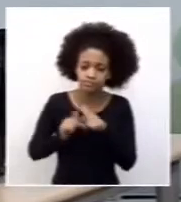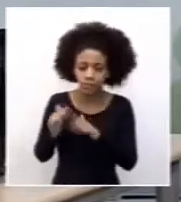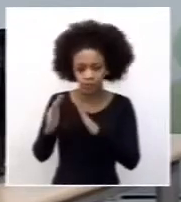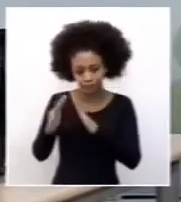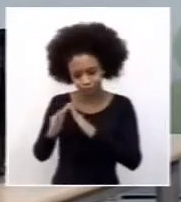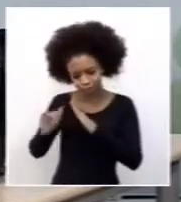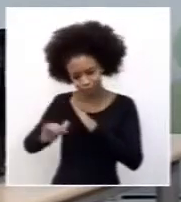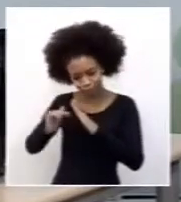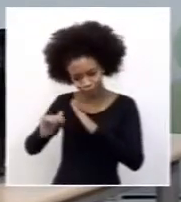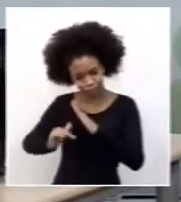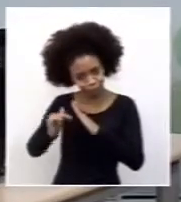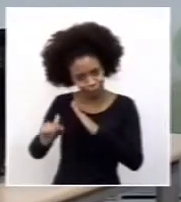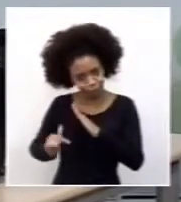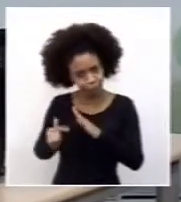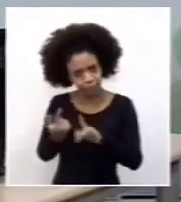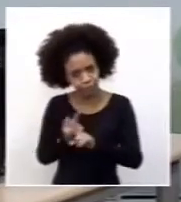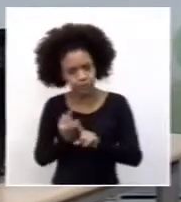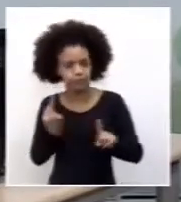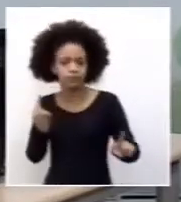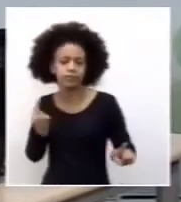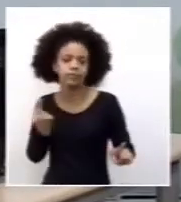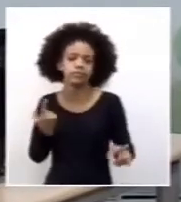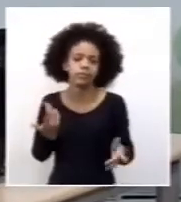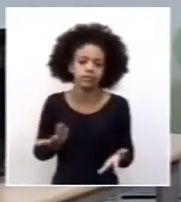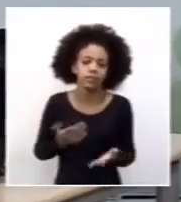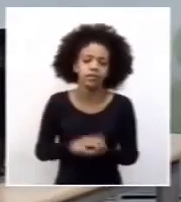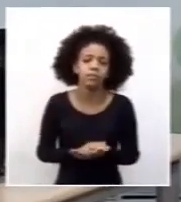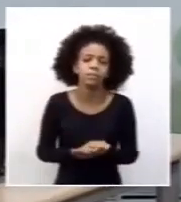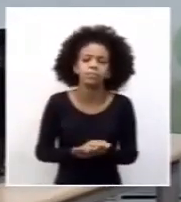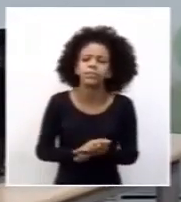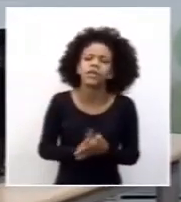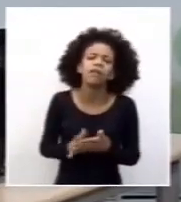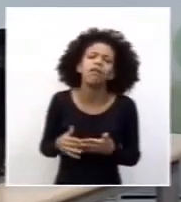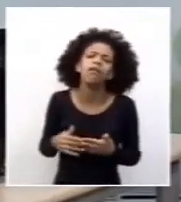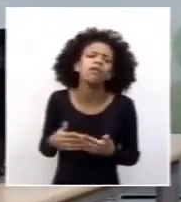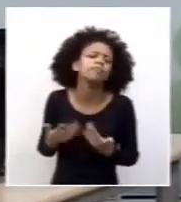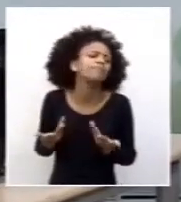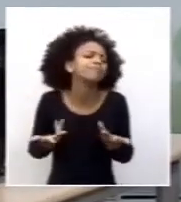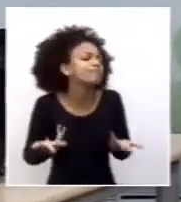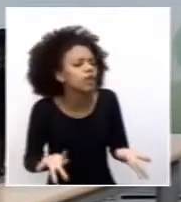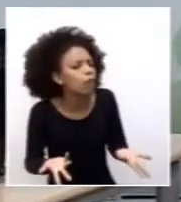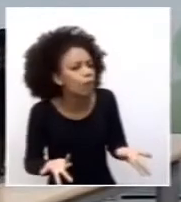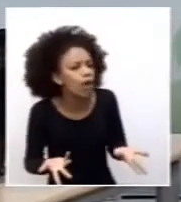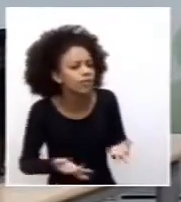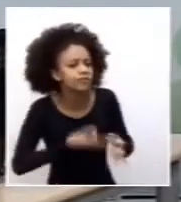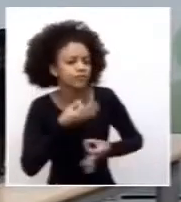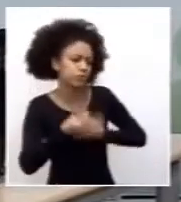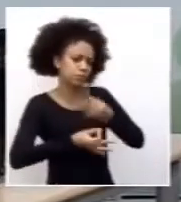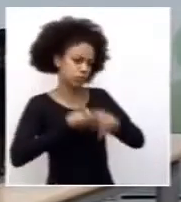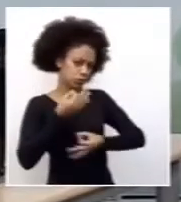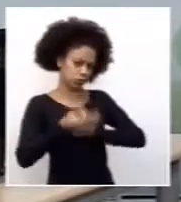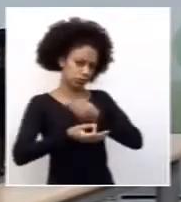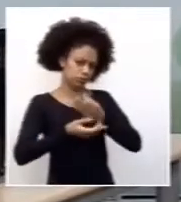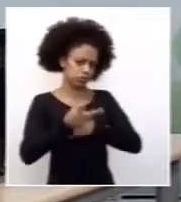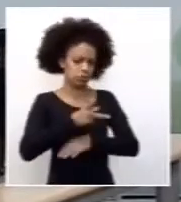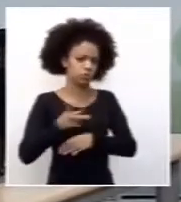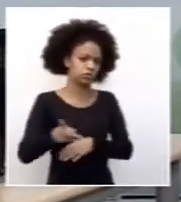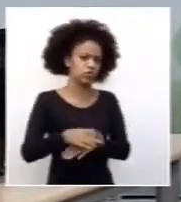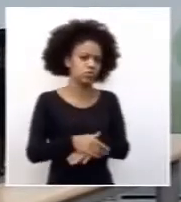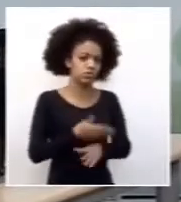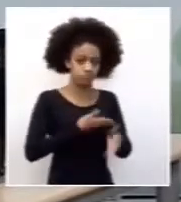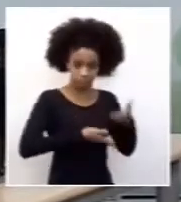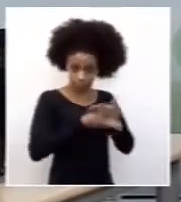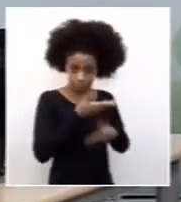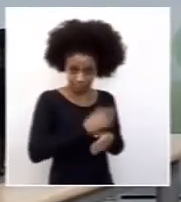remoto, à distância, aí, com os alunos. Então, professor Bruno, quais são as considerações que os professores e professoras deixaram aí no